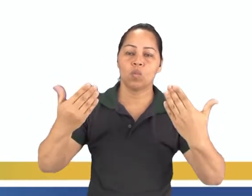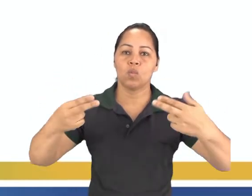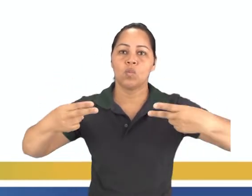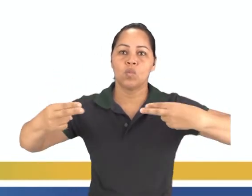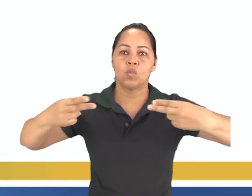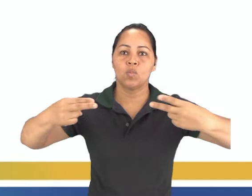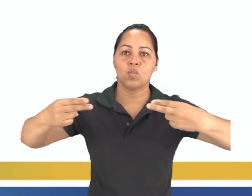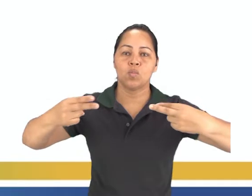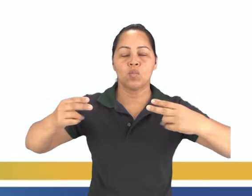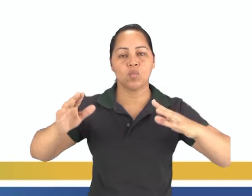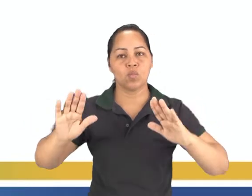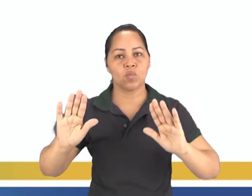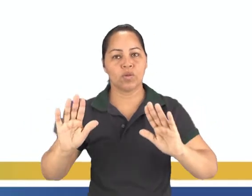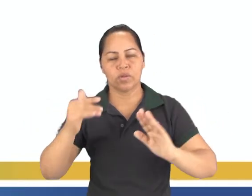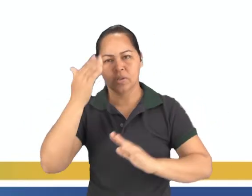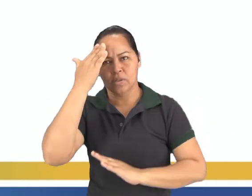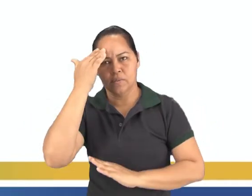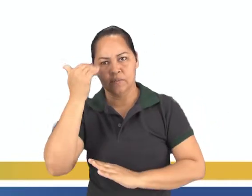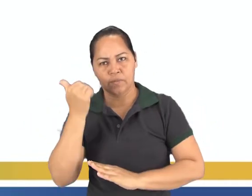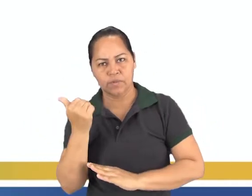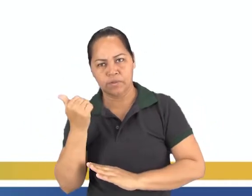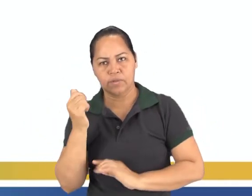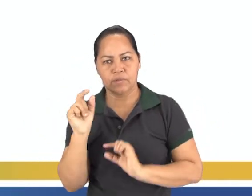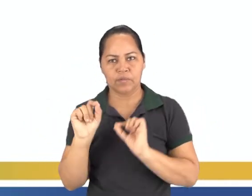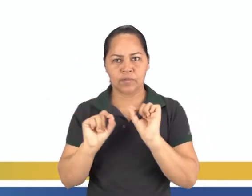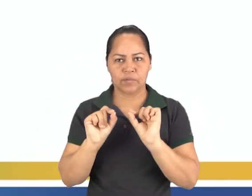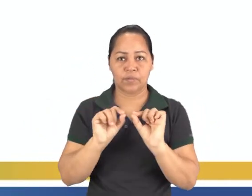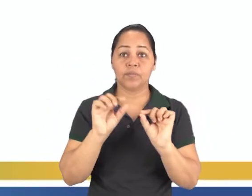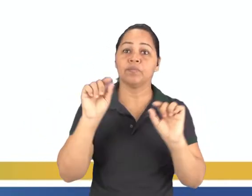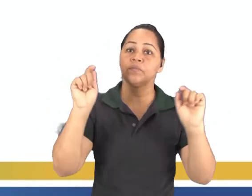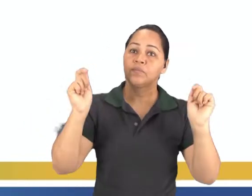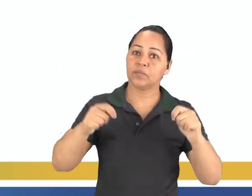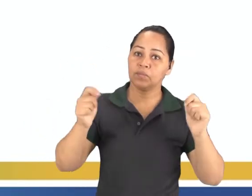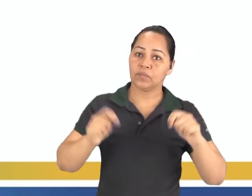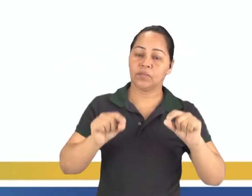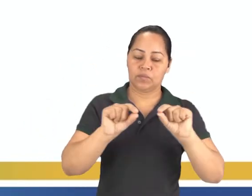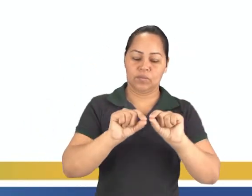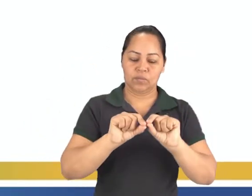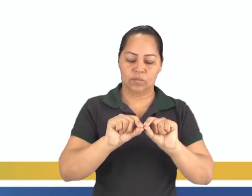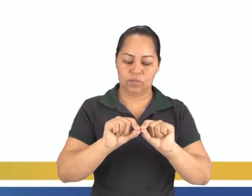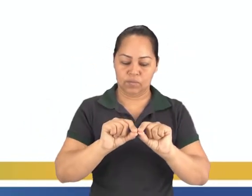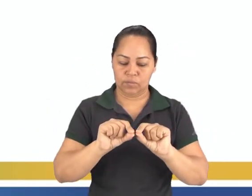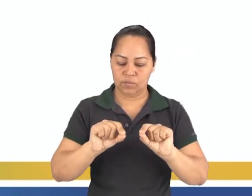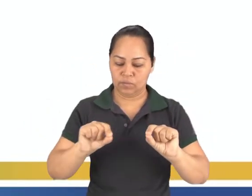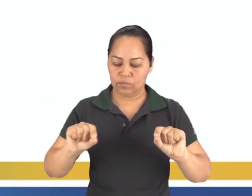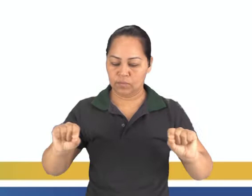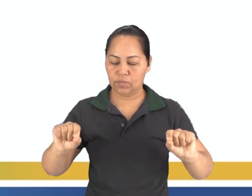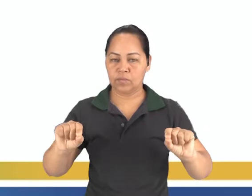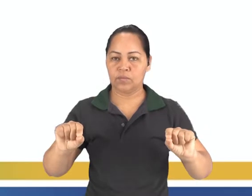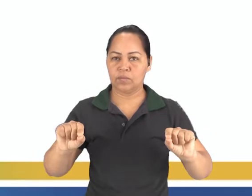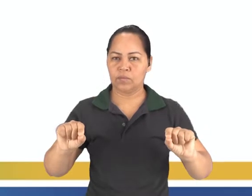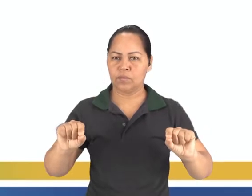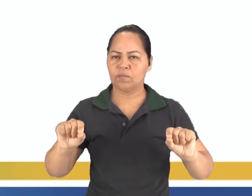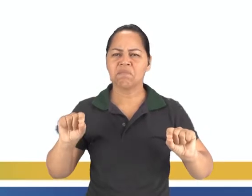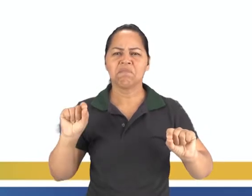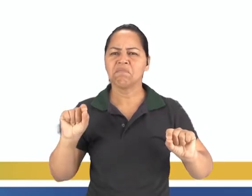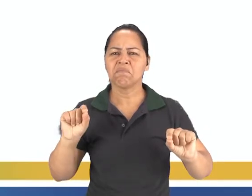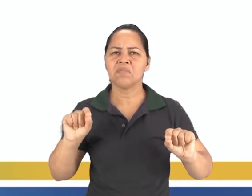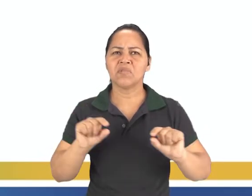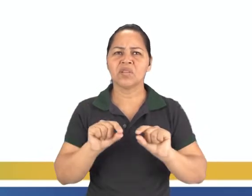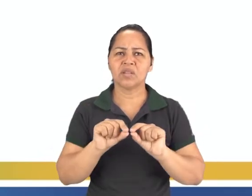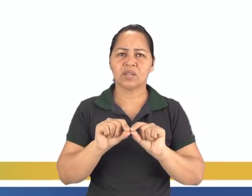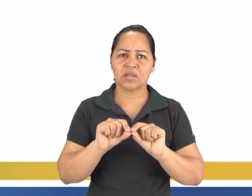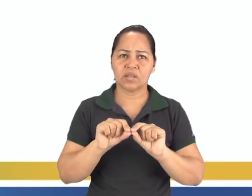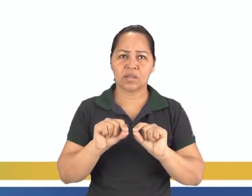mobiliza outros saberes geométricos é traçar uma reta perpendicular ao eixo. Lembrando que essa reta perpendicular, para